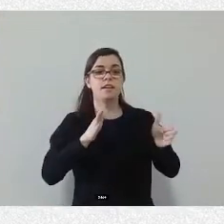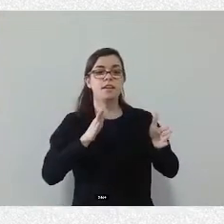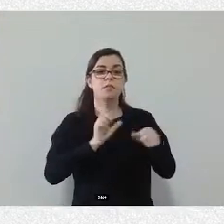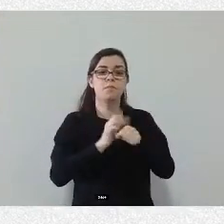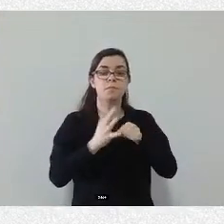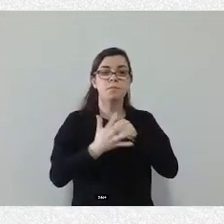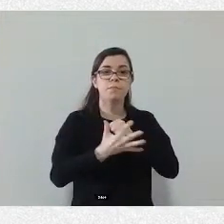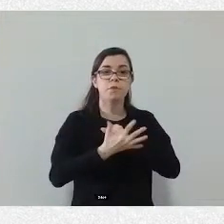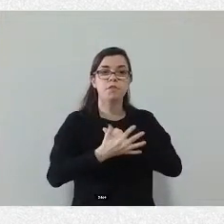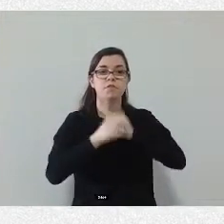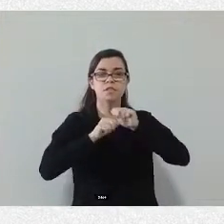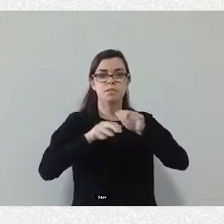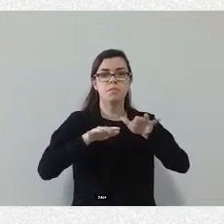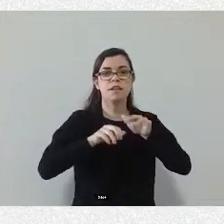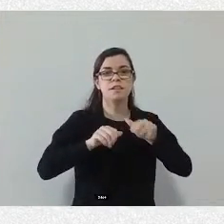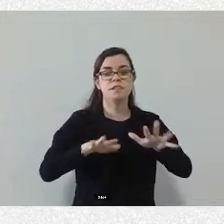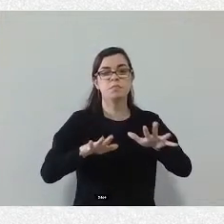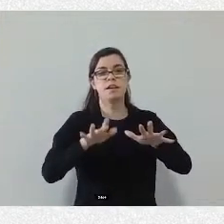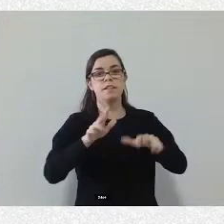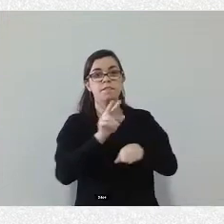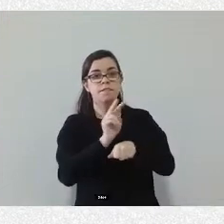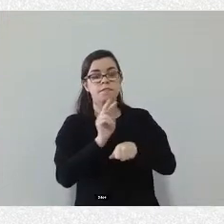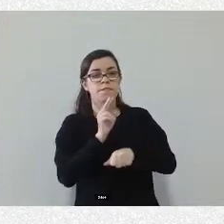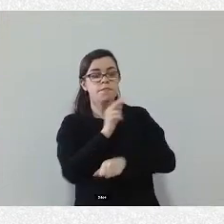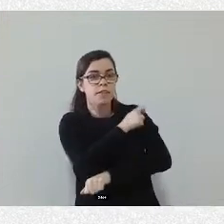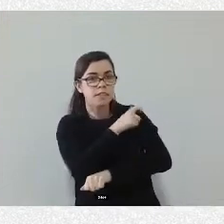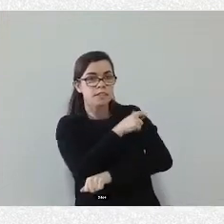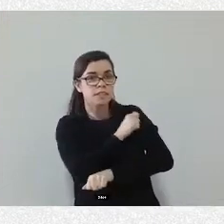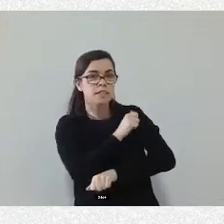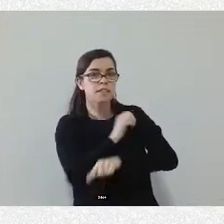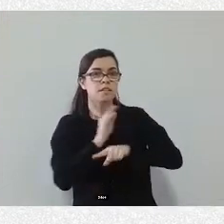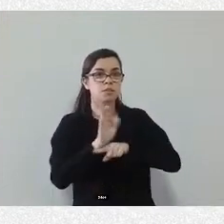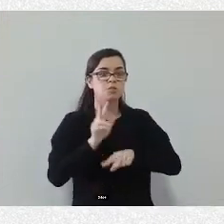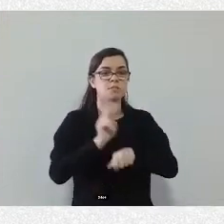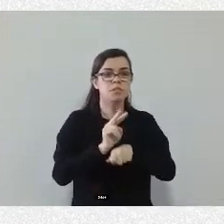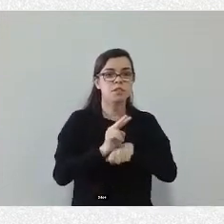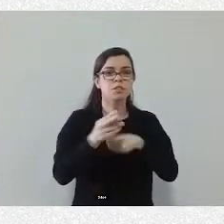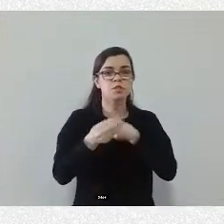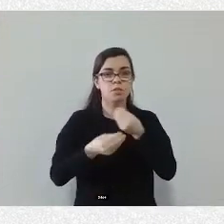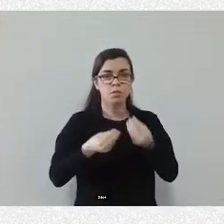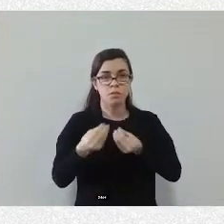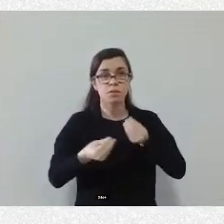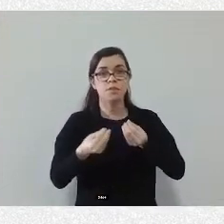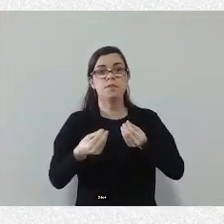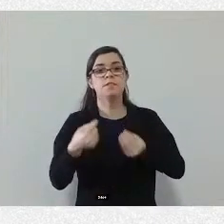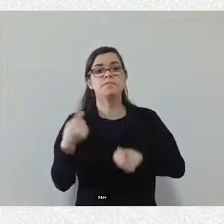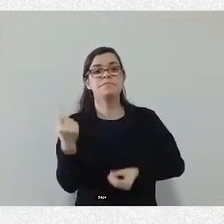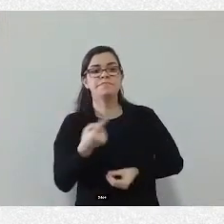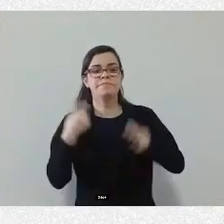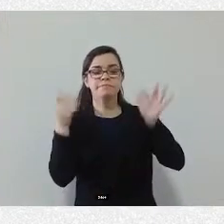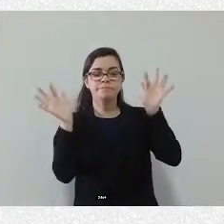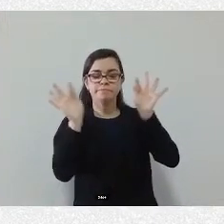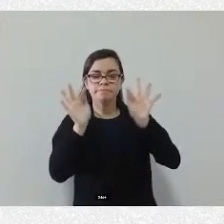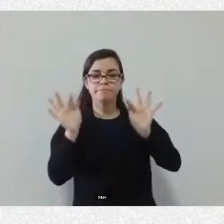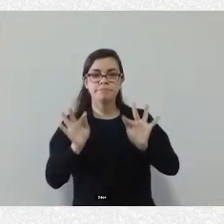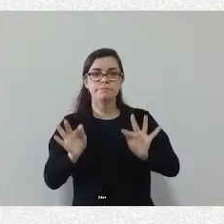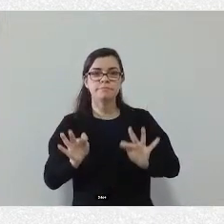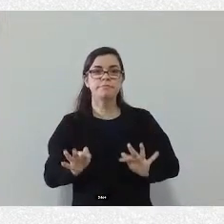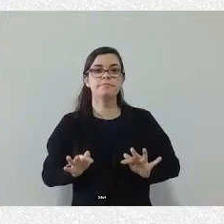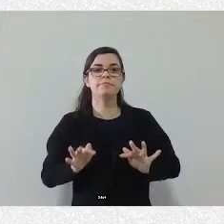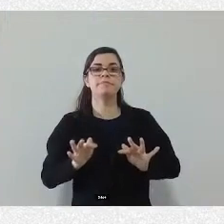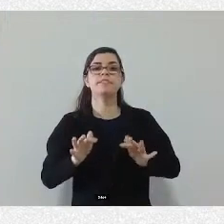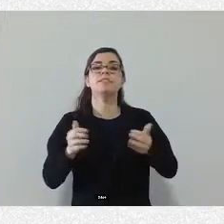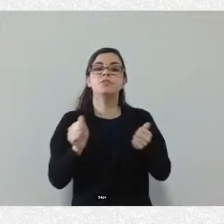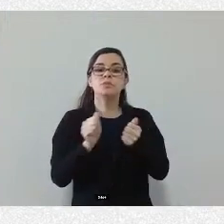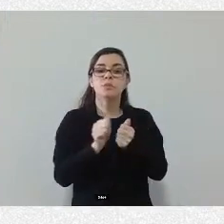Então essa vai ser a nossa participação e nós estamos muito felizes e gratos pela possibilidade de estar junto com o Hospital